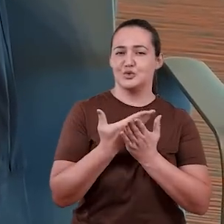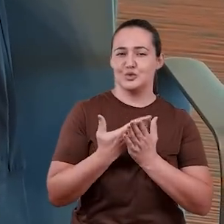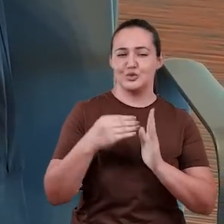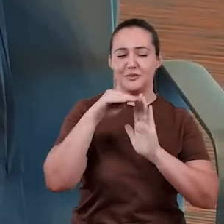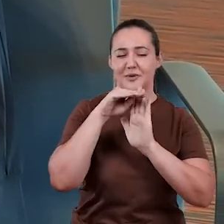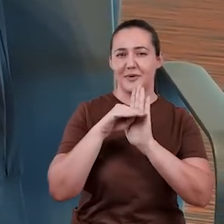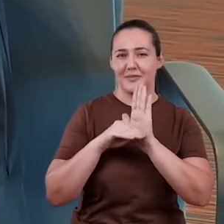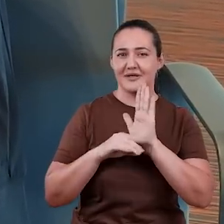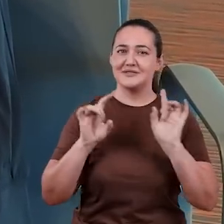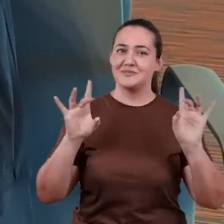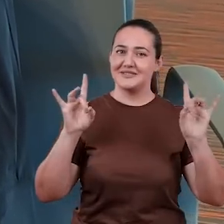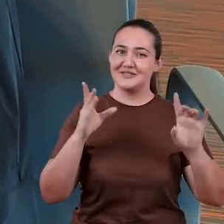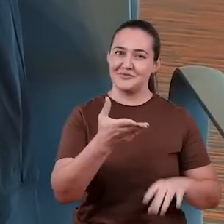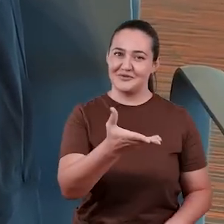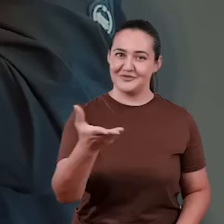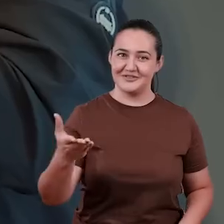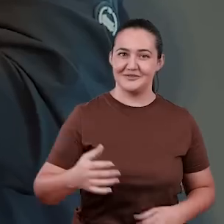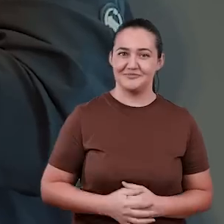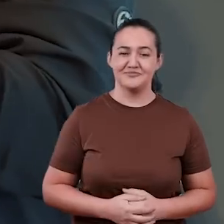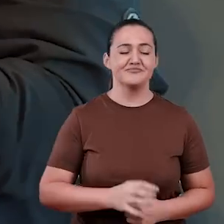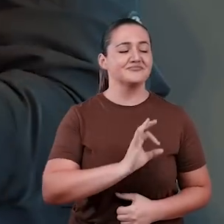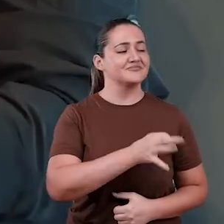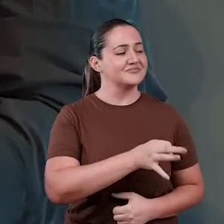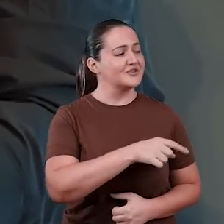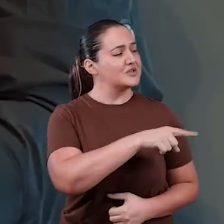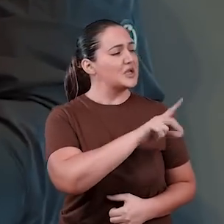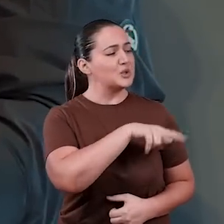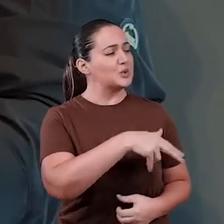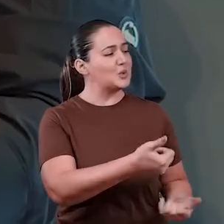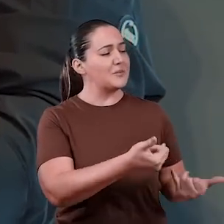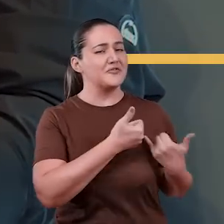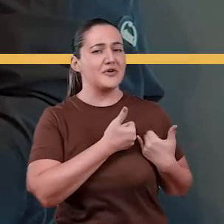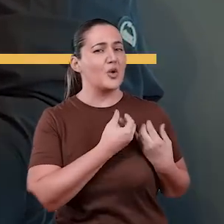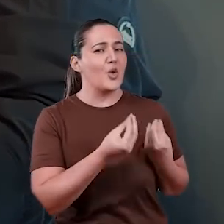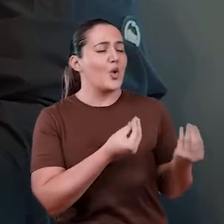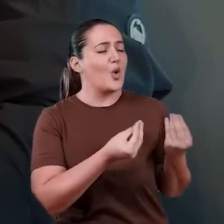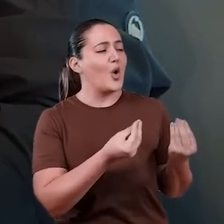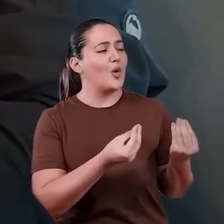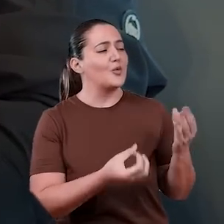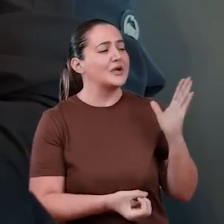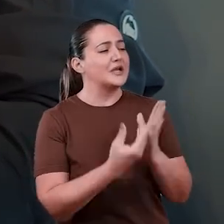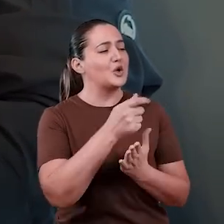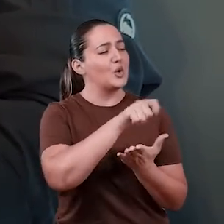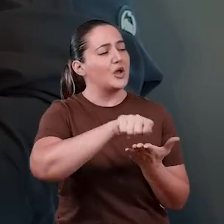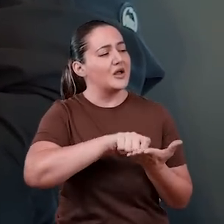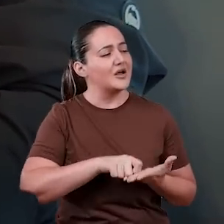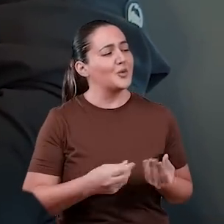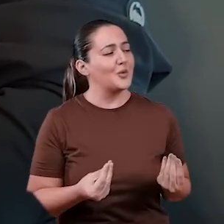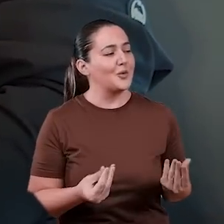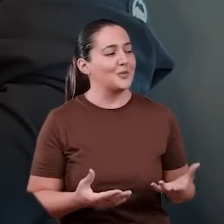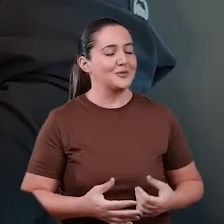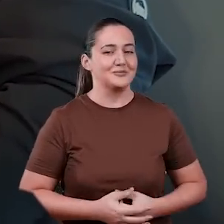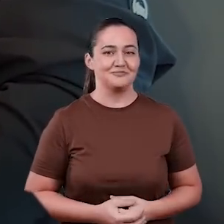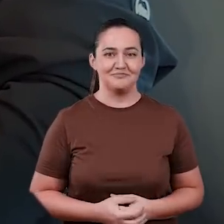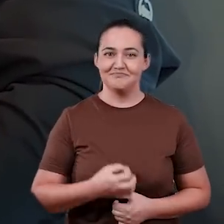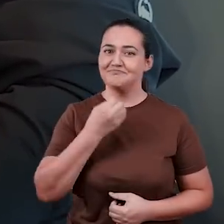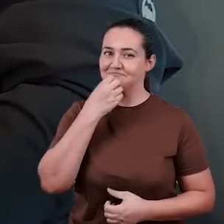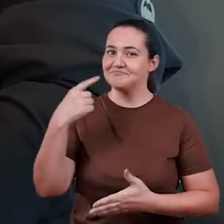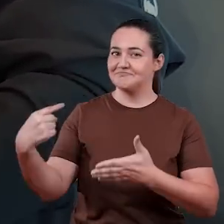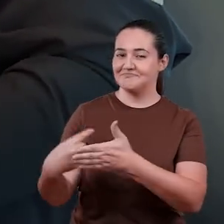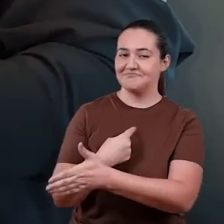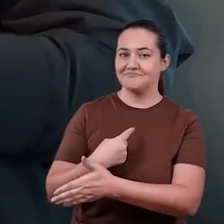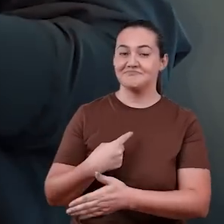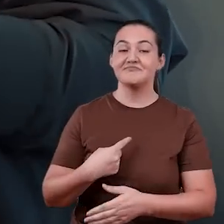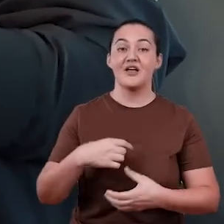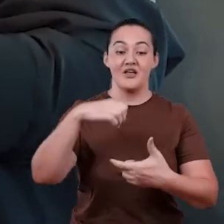de estudos especial para você da Novo Tempo. É verdade. E por falar nisso, amor, você nunca me contou. Como que foi escrever essa revista? Boa